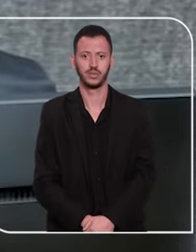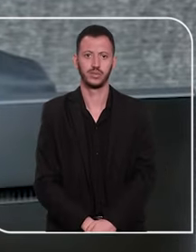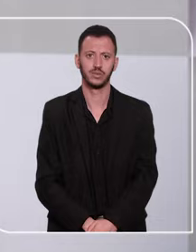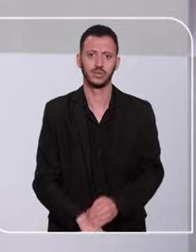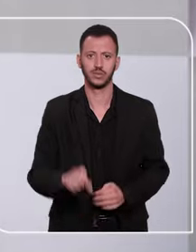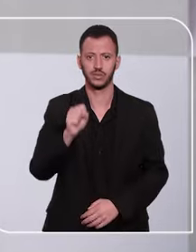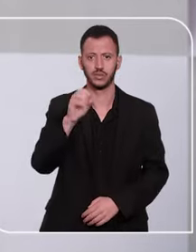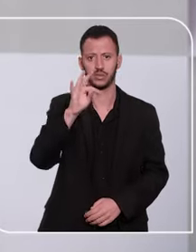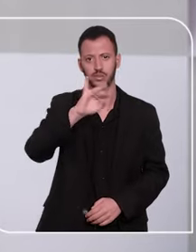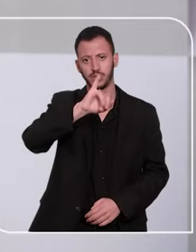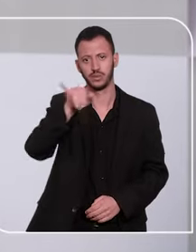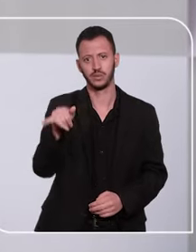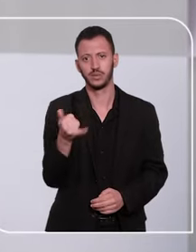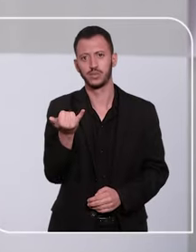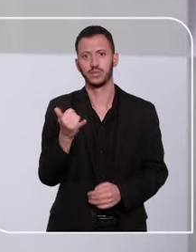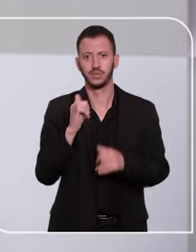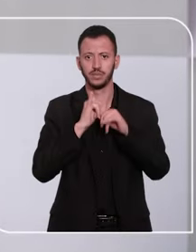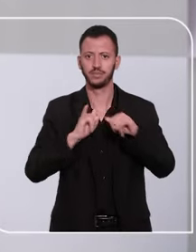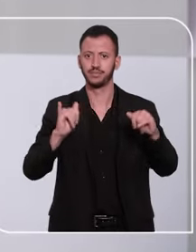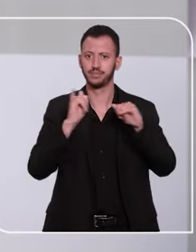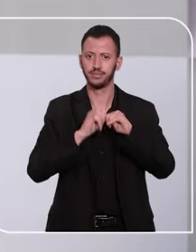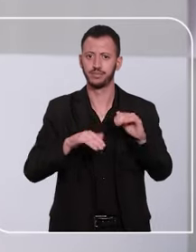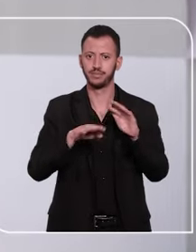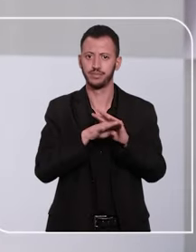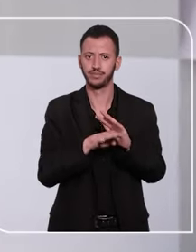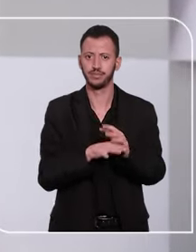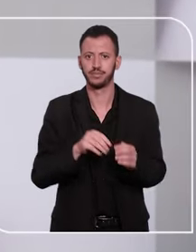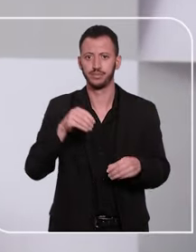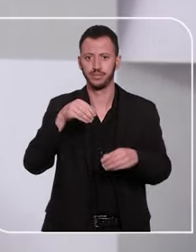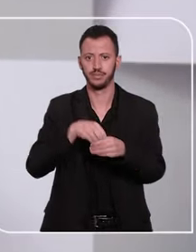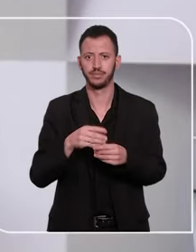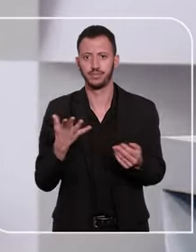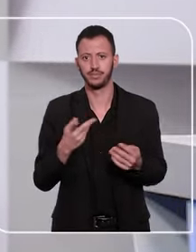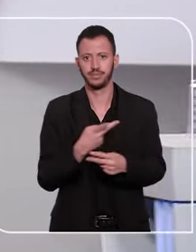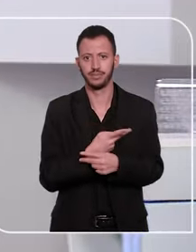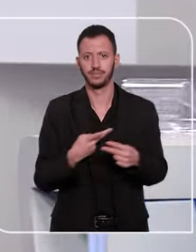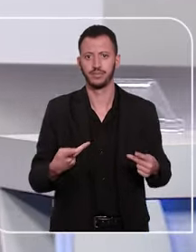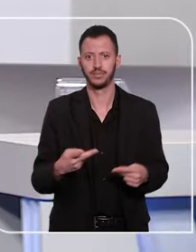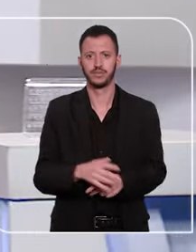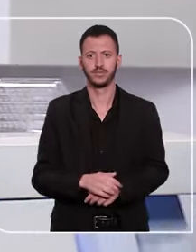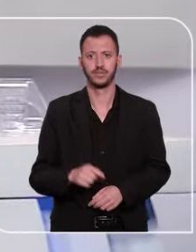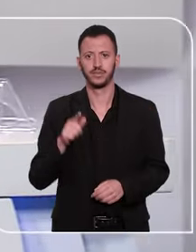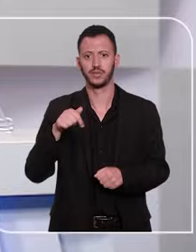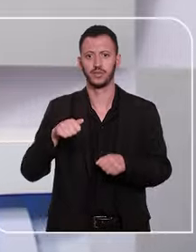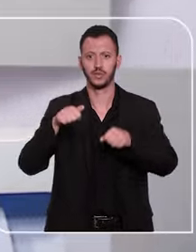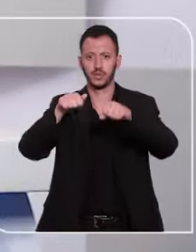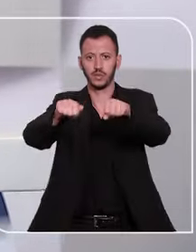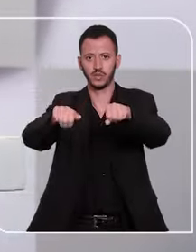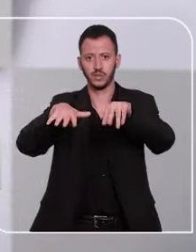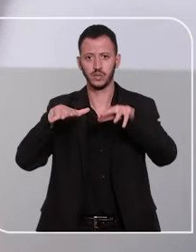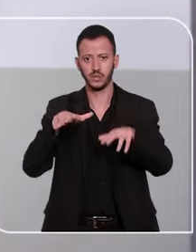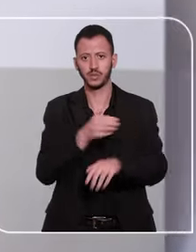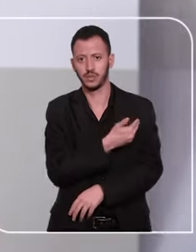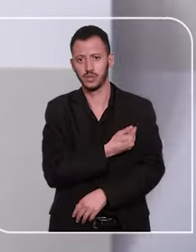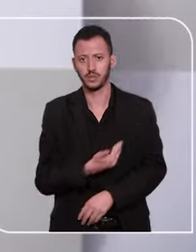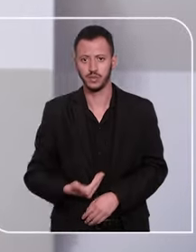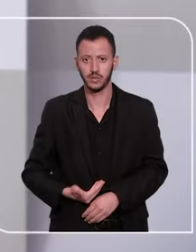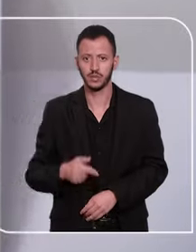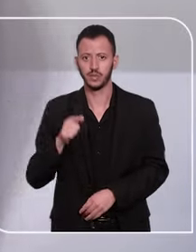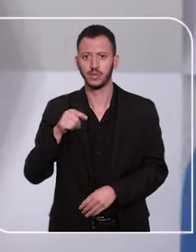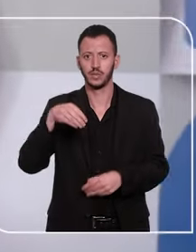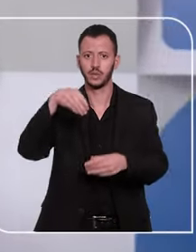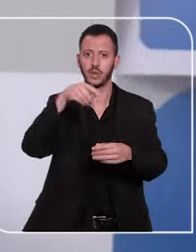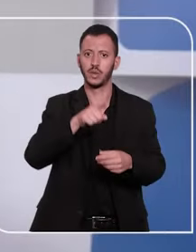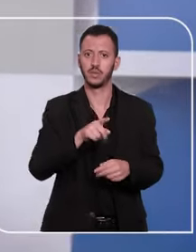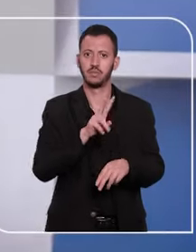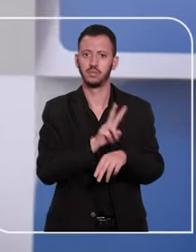irdr e o STJ divulgou a lista de expositores habilitados para participar da audiência pública sobre